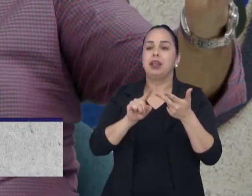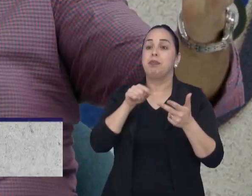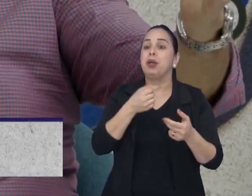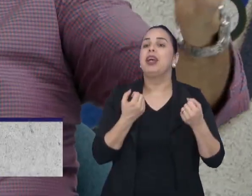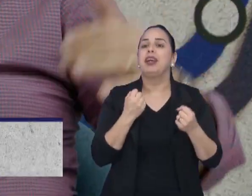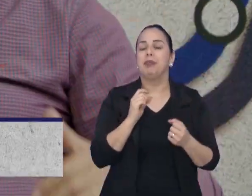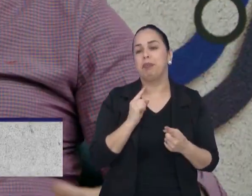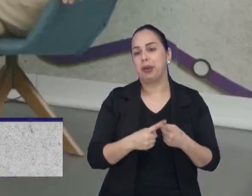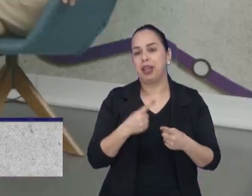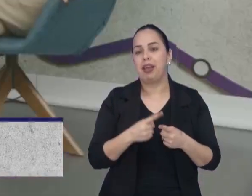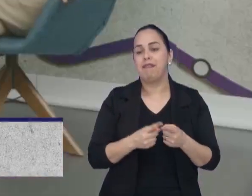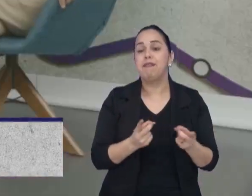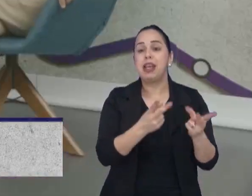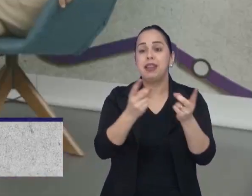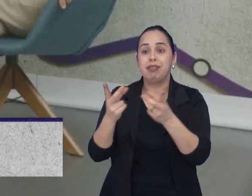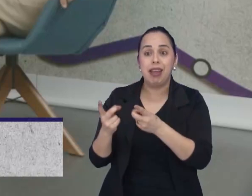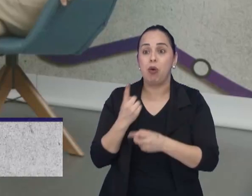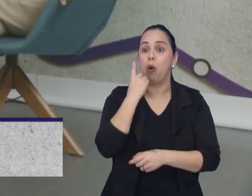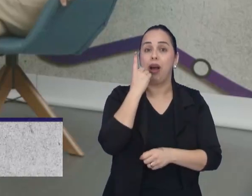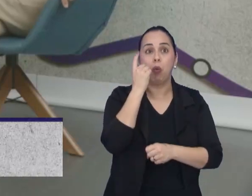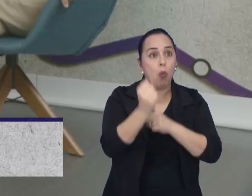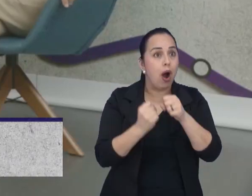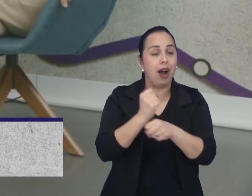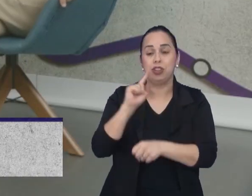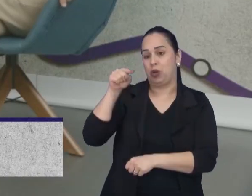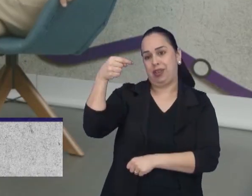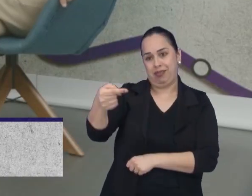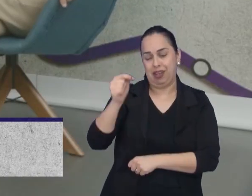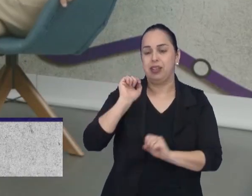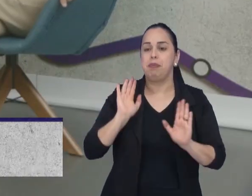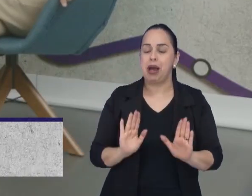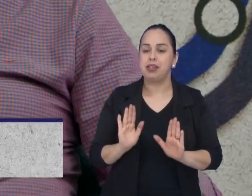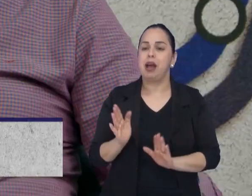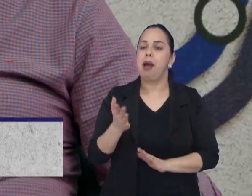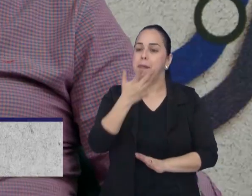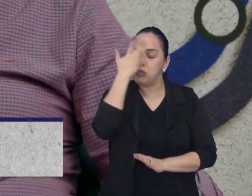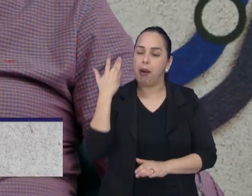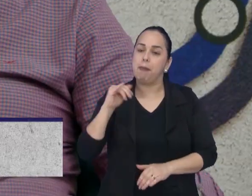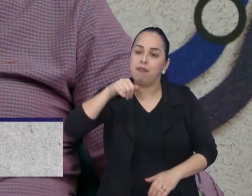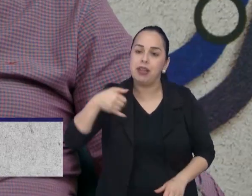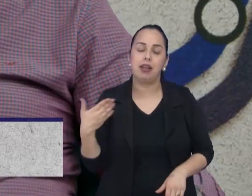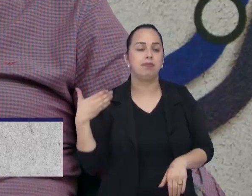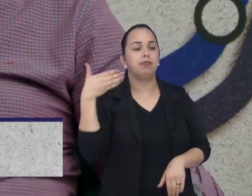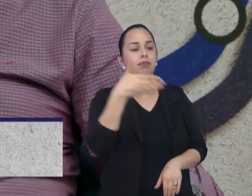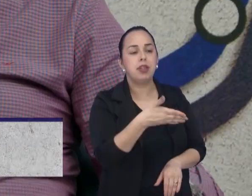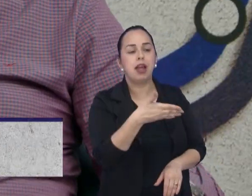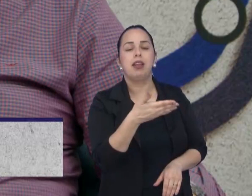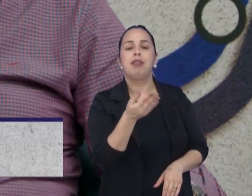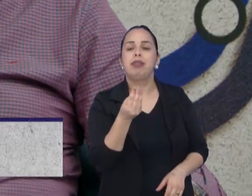que volta, né? Exato. Então, aproveitar também o consumidor ir nas lojas e fazer uma